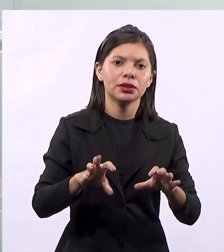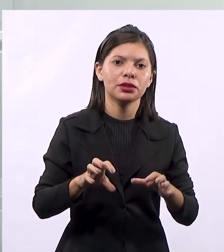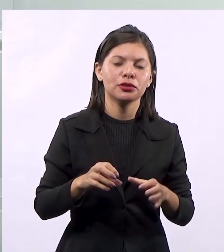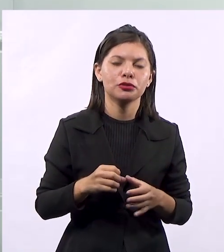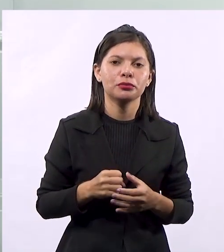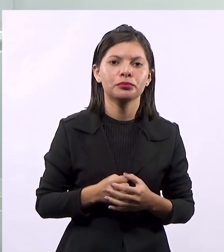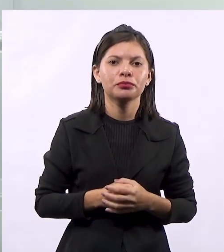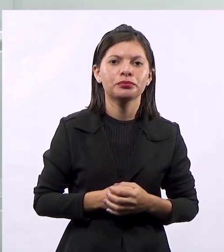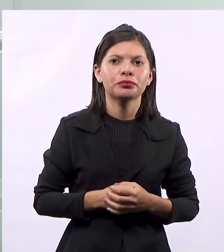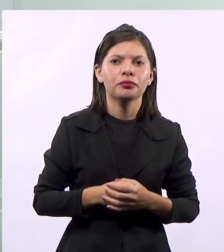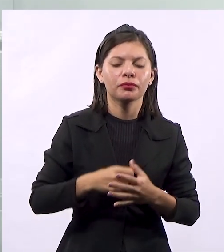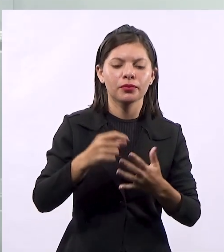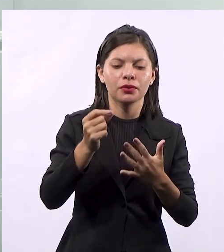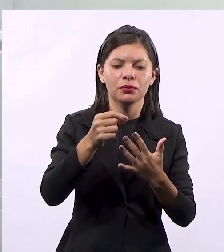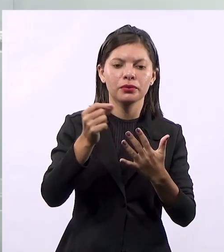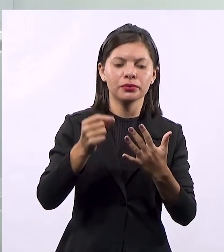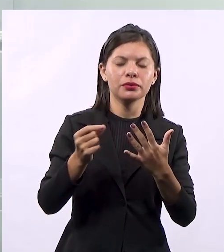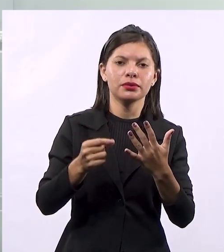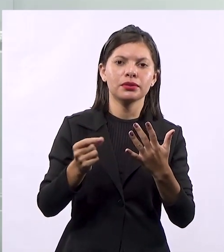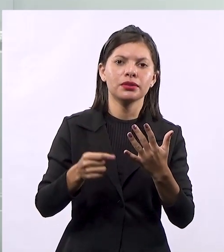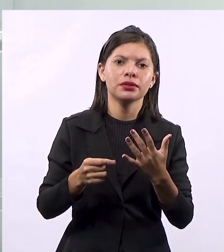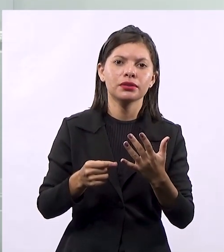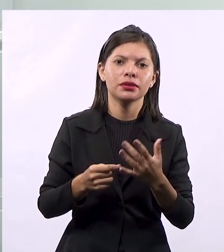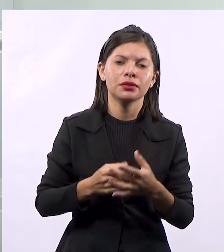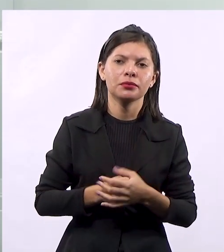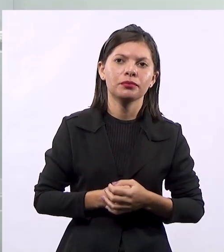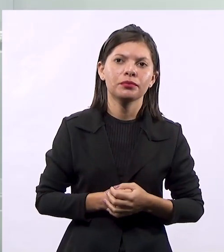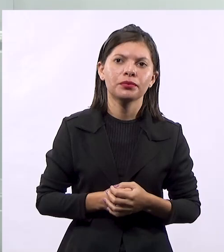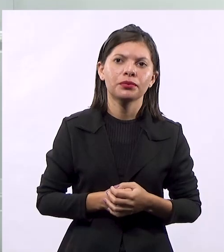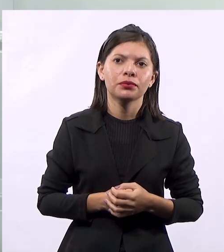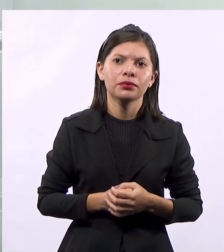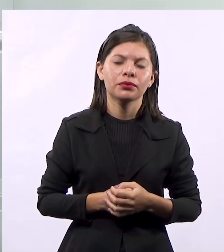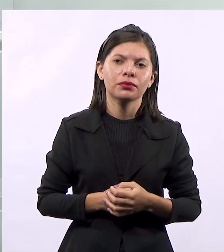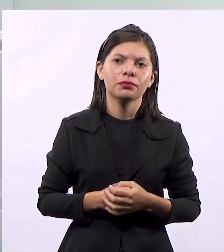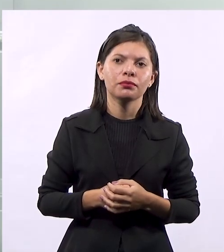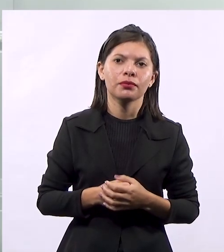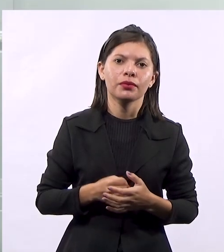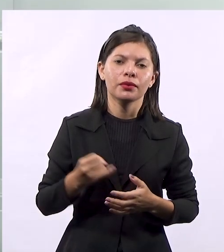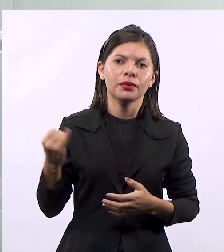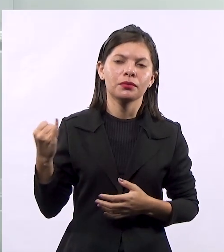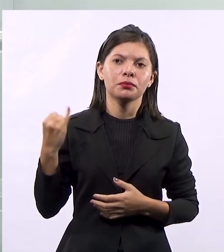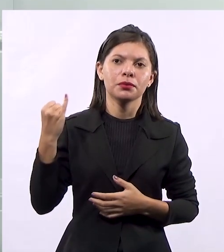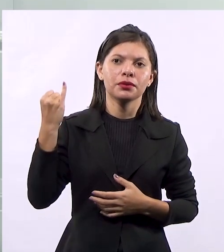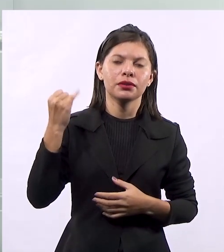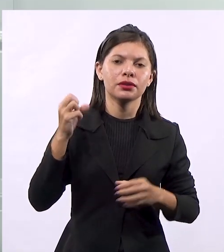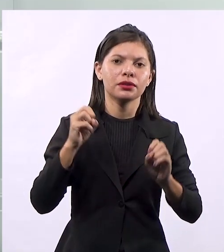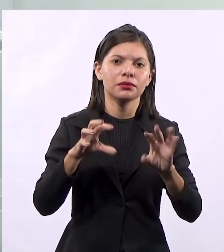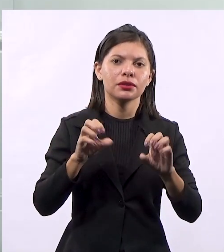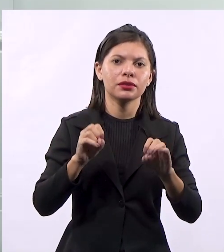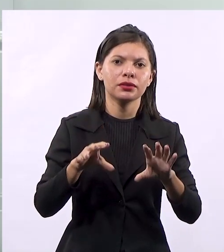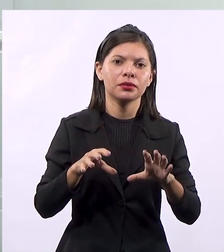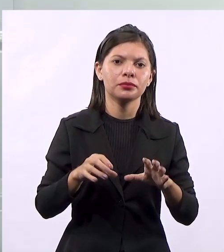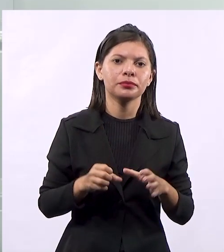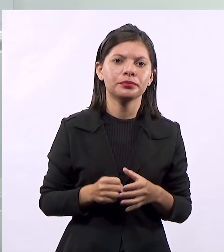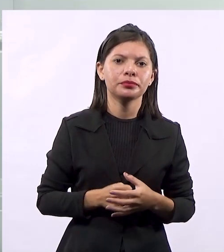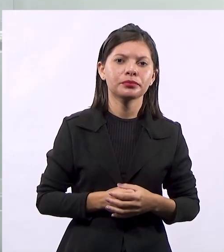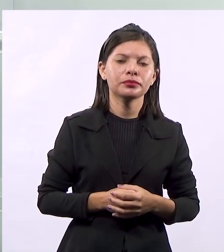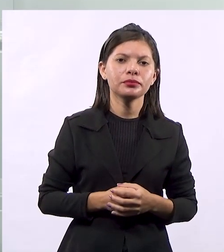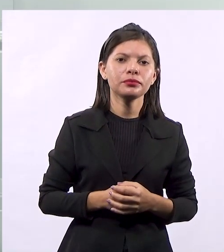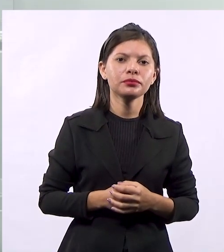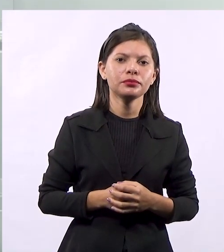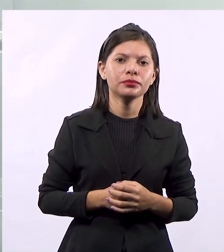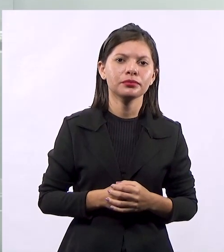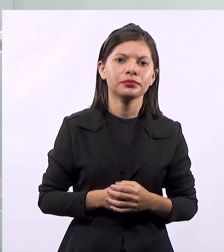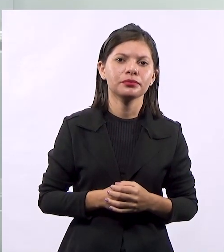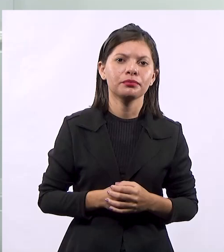o pluralismo de ideias, a gratuidade do ensino. Então, esses